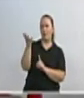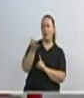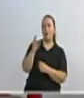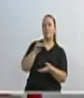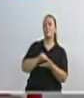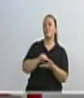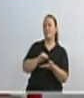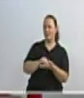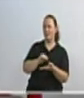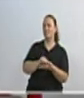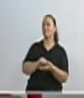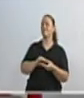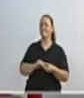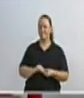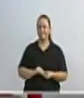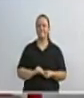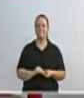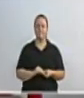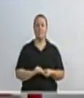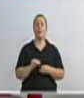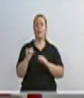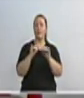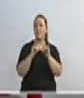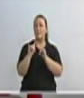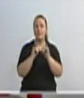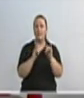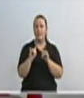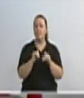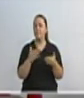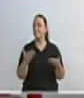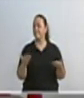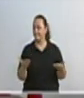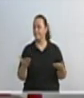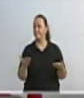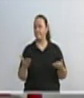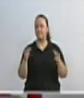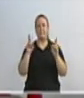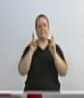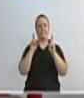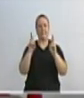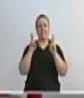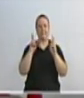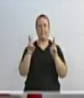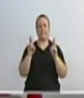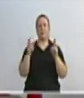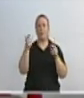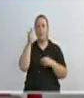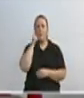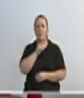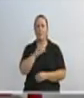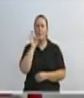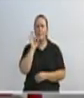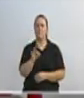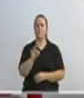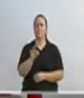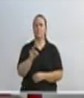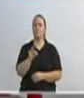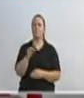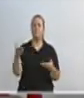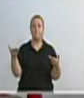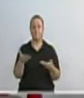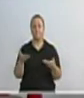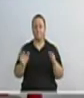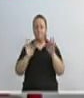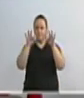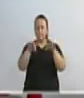móvel, falta de acesso à internet, enfim. Então, eu espero que a gente possa sair daqui hoje